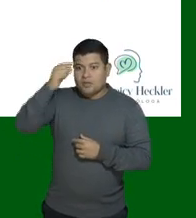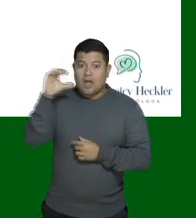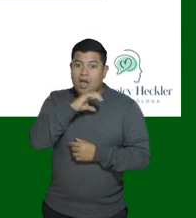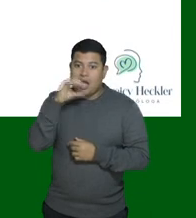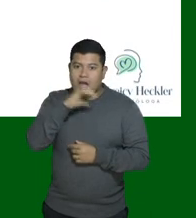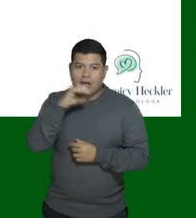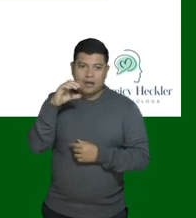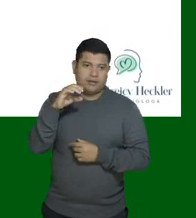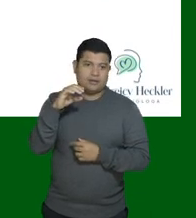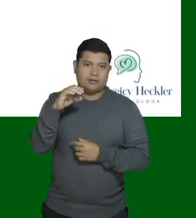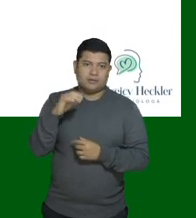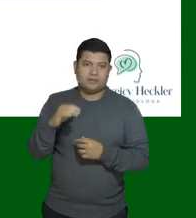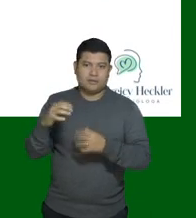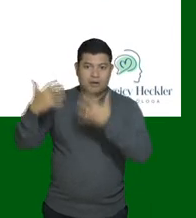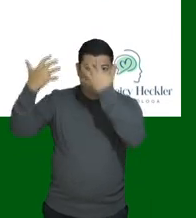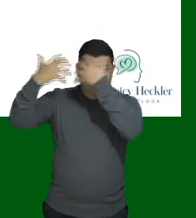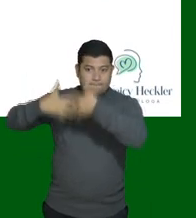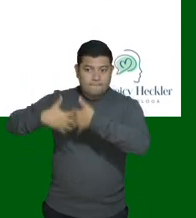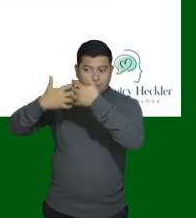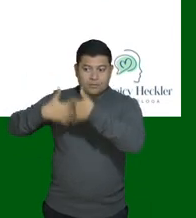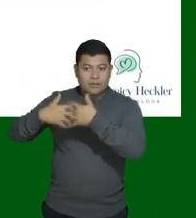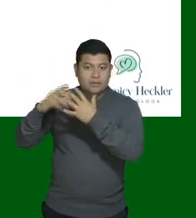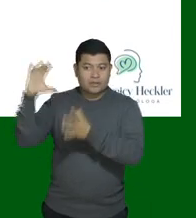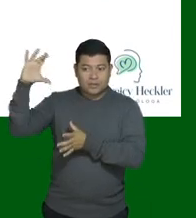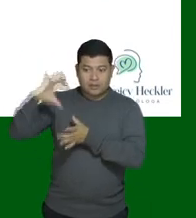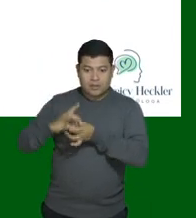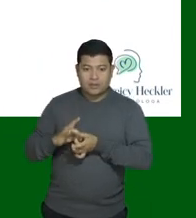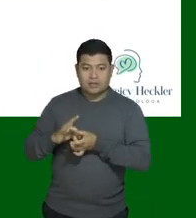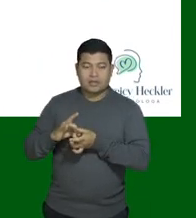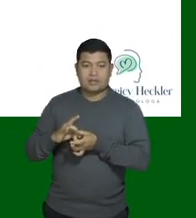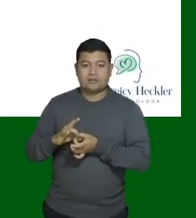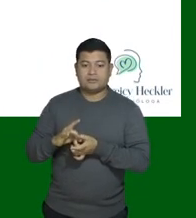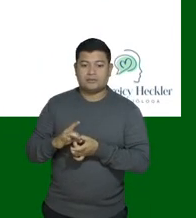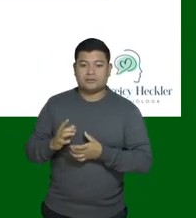Integrem auditivamente rápido.